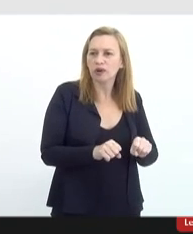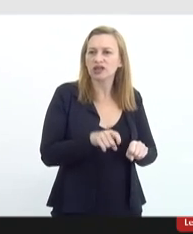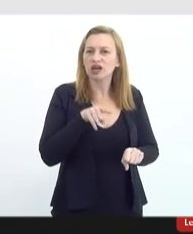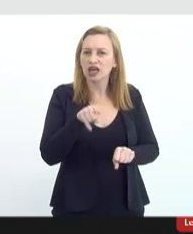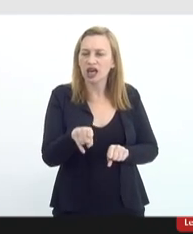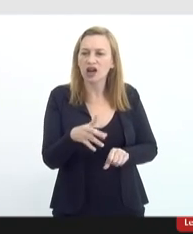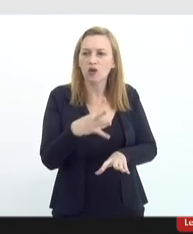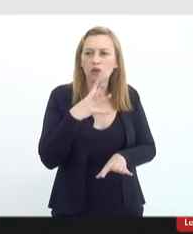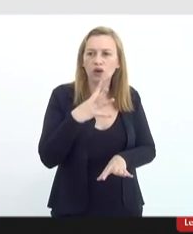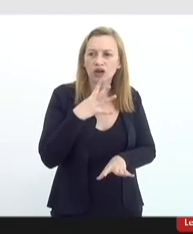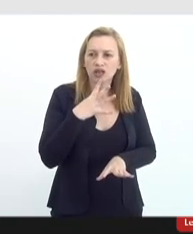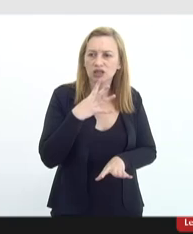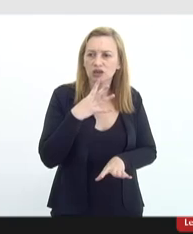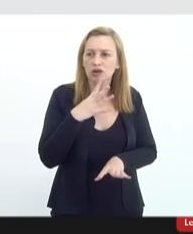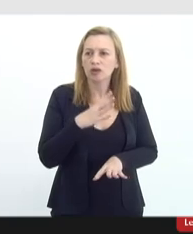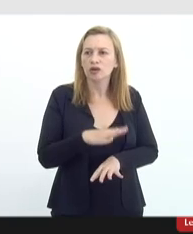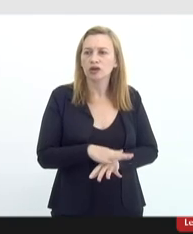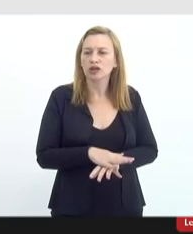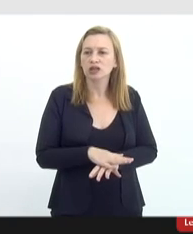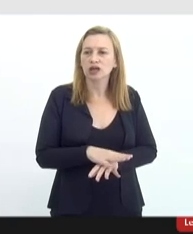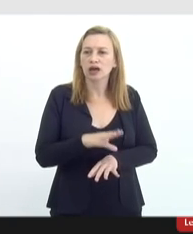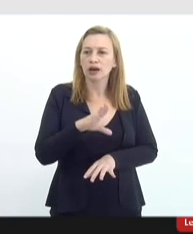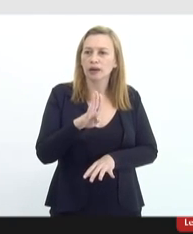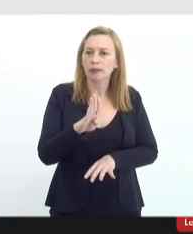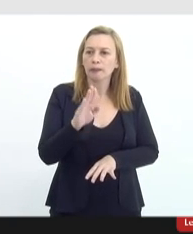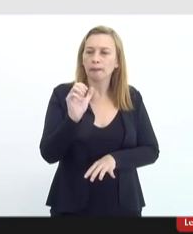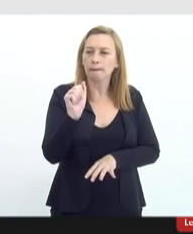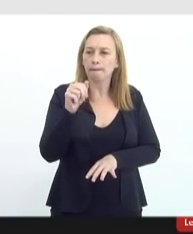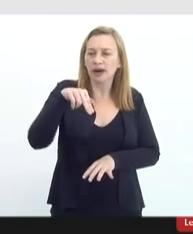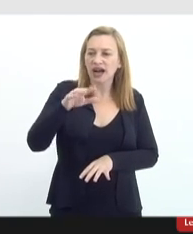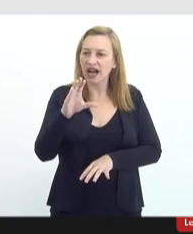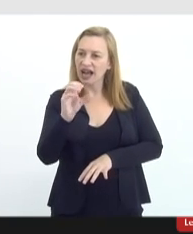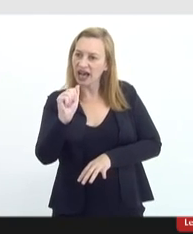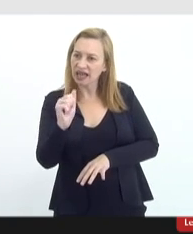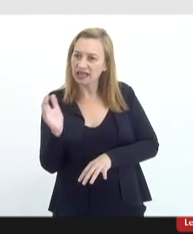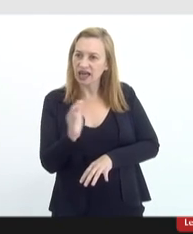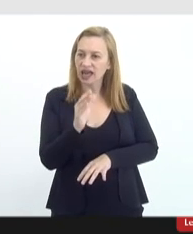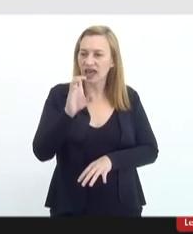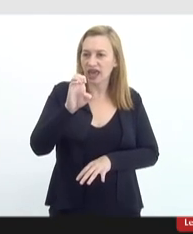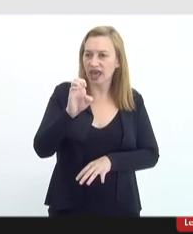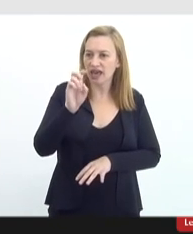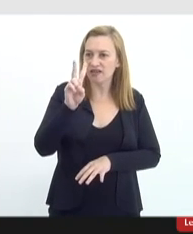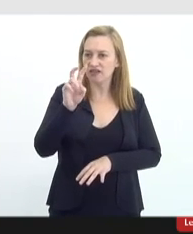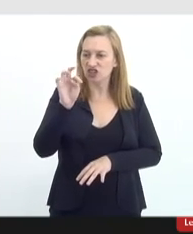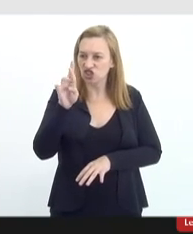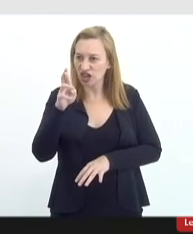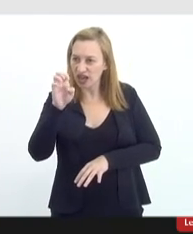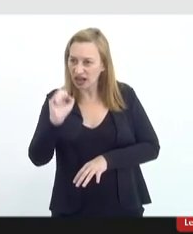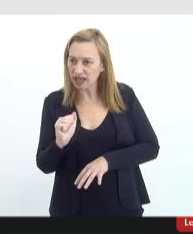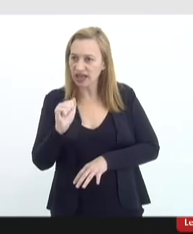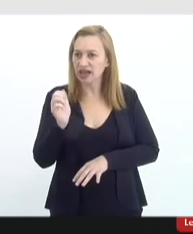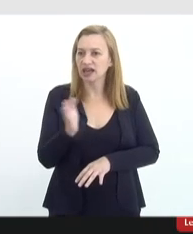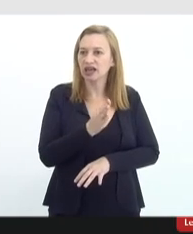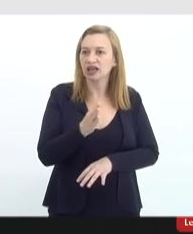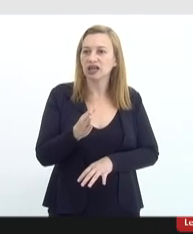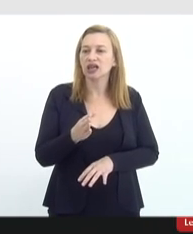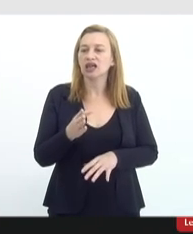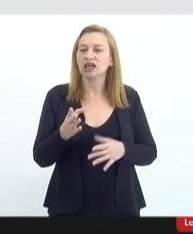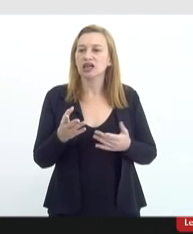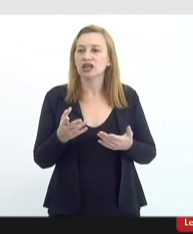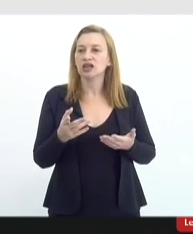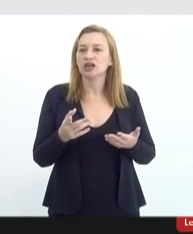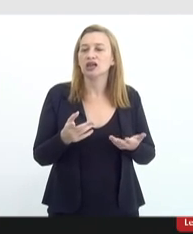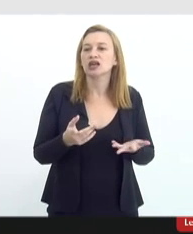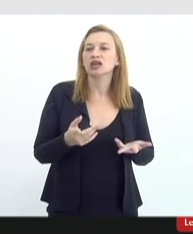ficou conhecida como a bancada evangélica na constituinte e os escândalos que sucederam a isso, que foram registrados na imprensa da